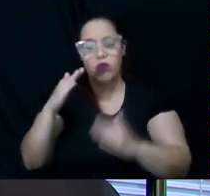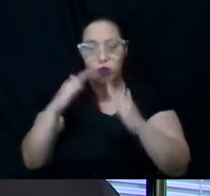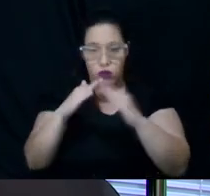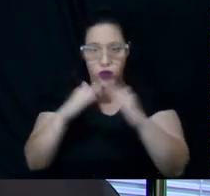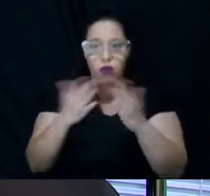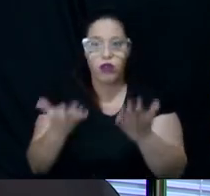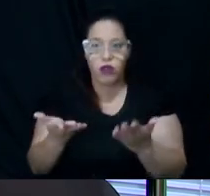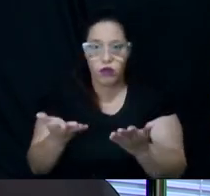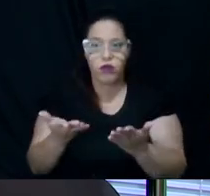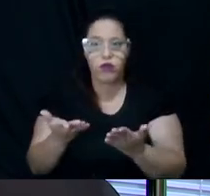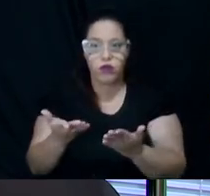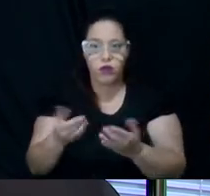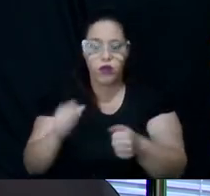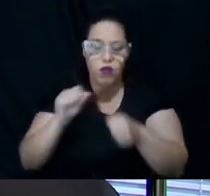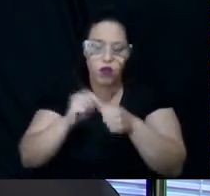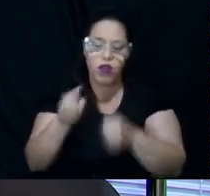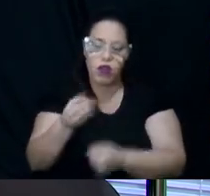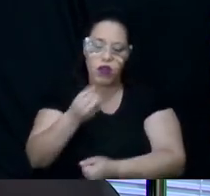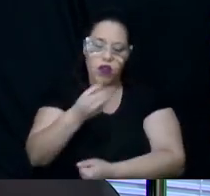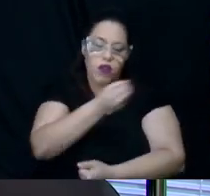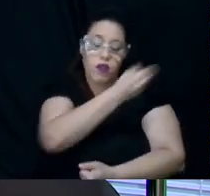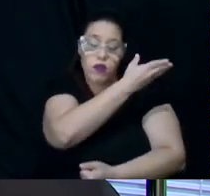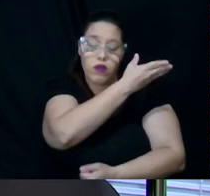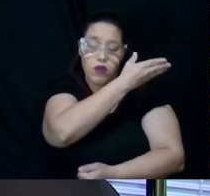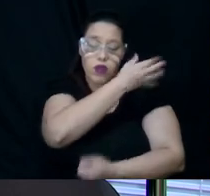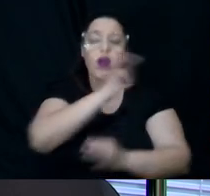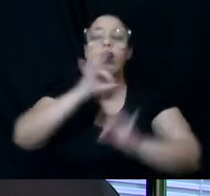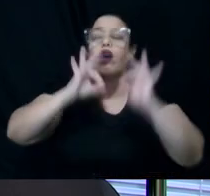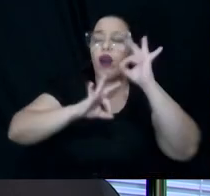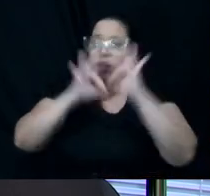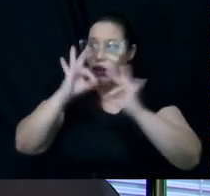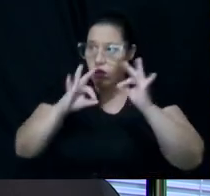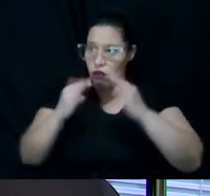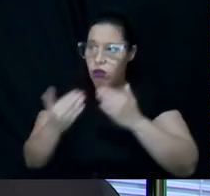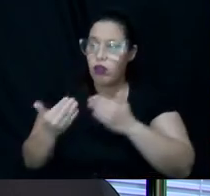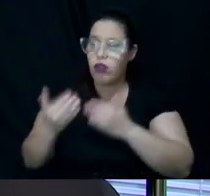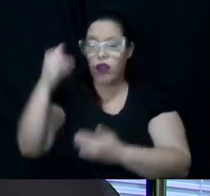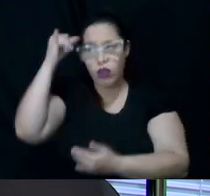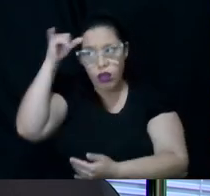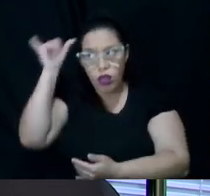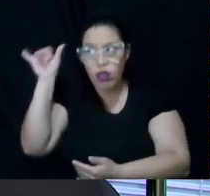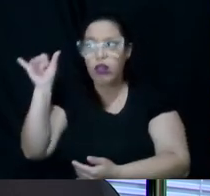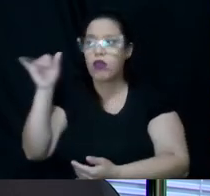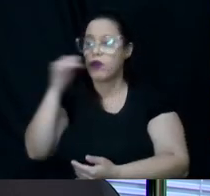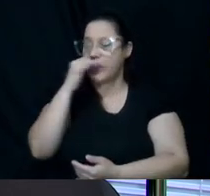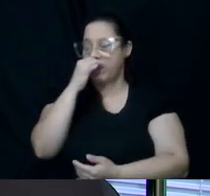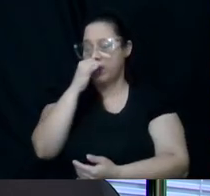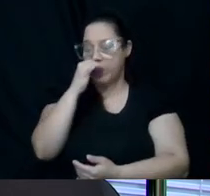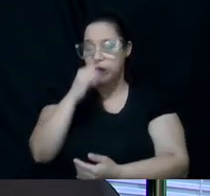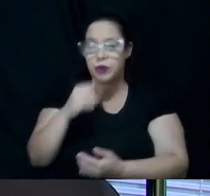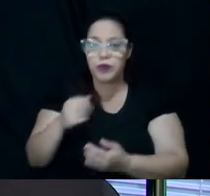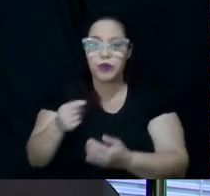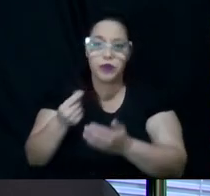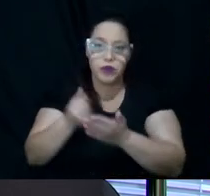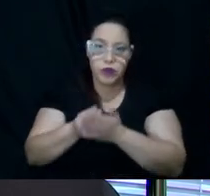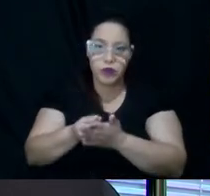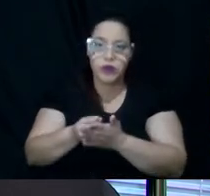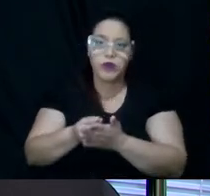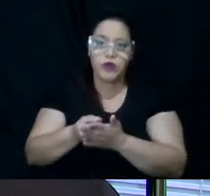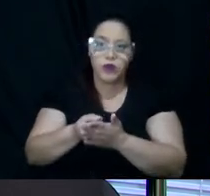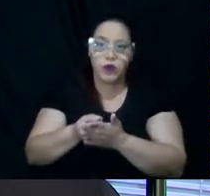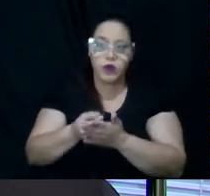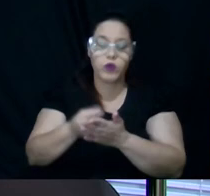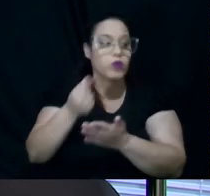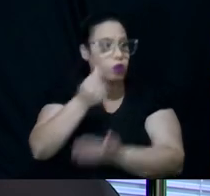uma viagem, você consegue se planejar previamente, antecipando já a sua despesa ou também antecipando aí valores que você vai